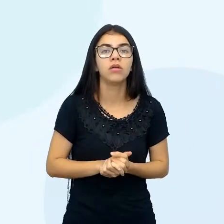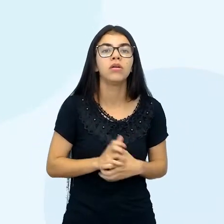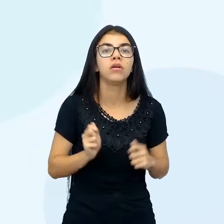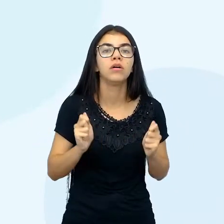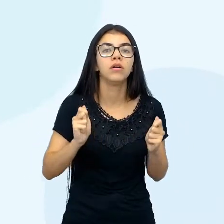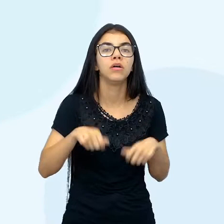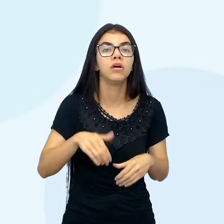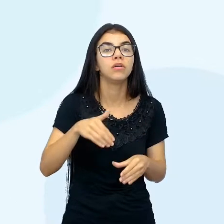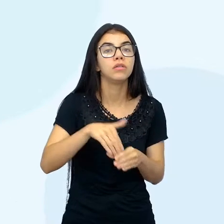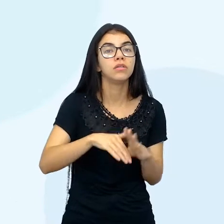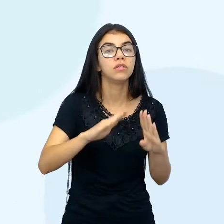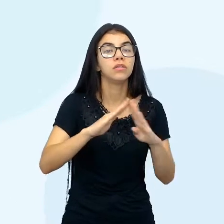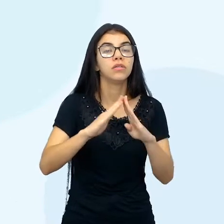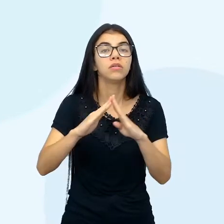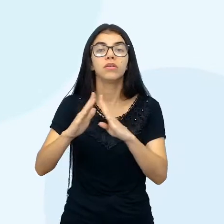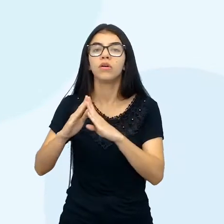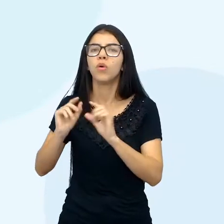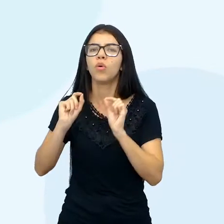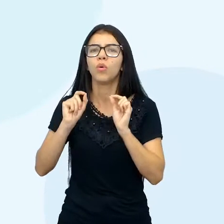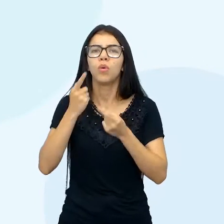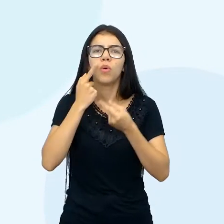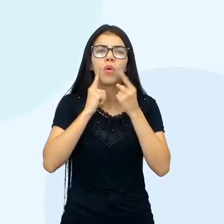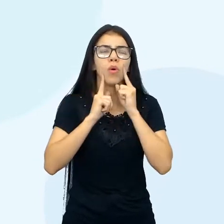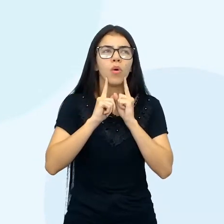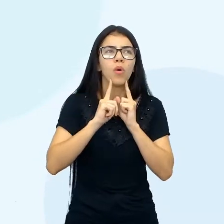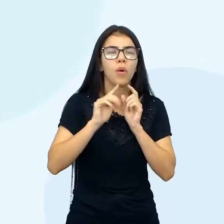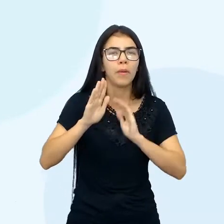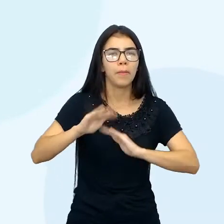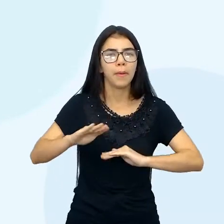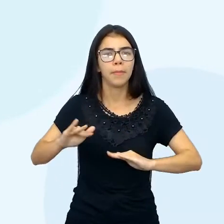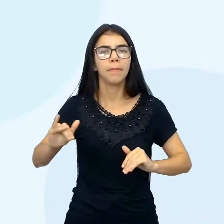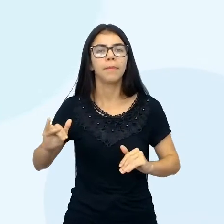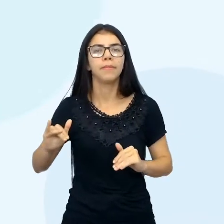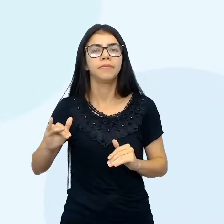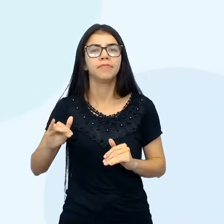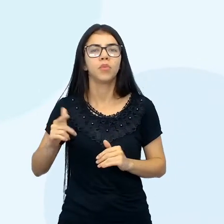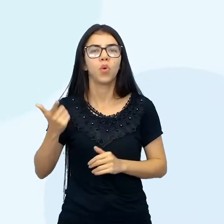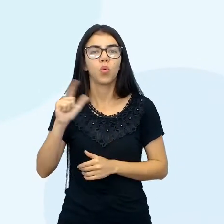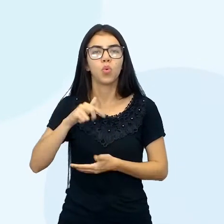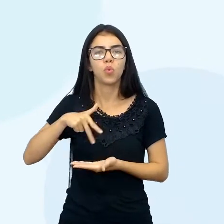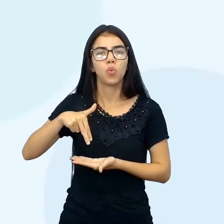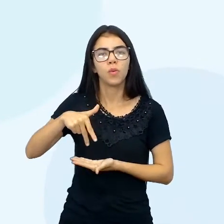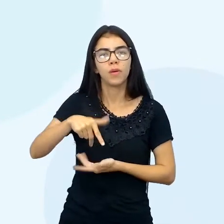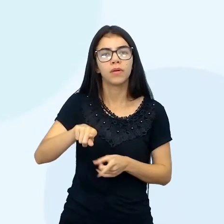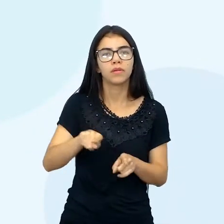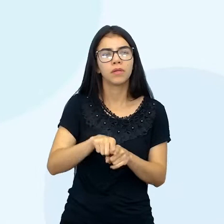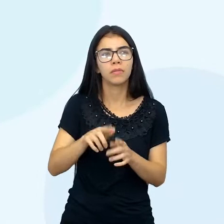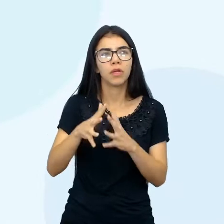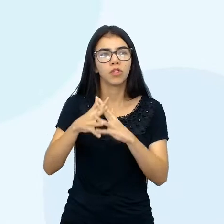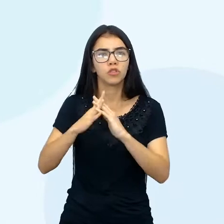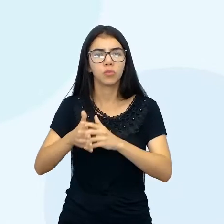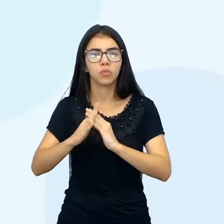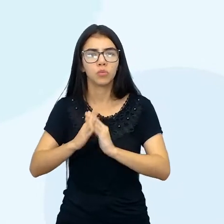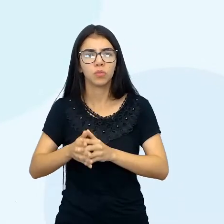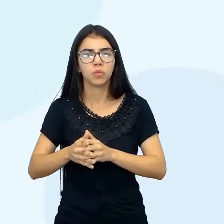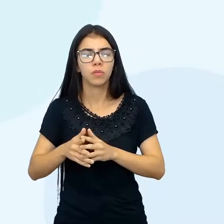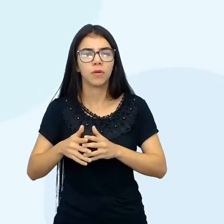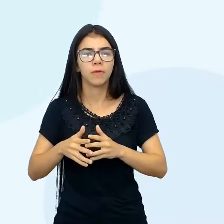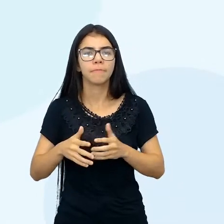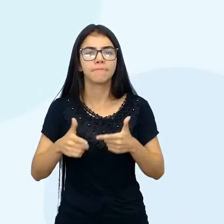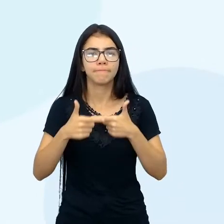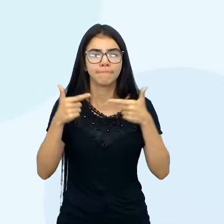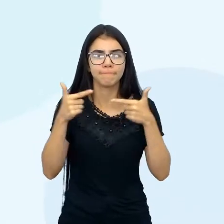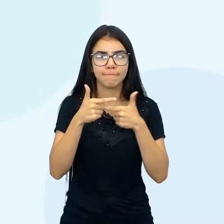já, e lá dentro das casas vinham choros abafados de crianças que ainda não andam. No confuso rumor que se formava,